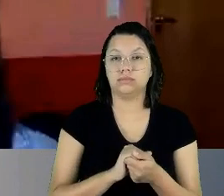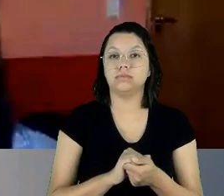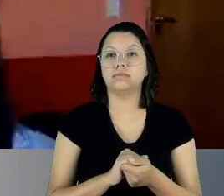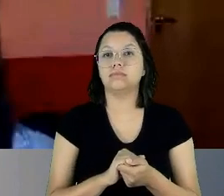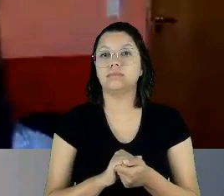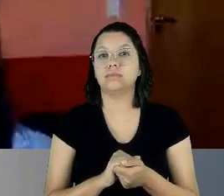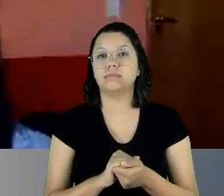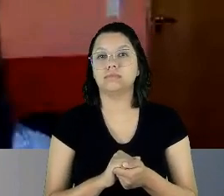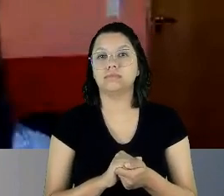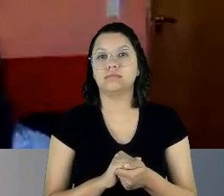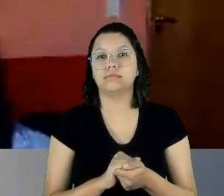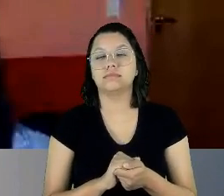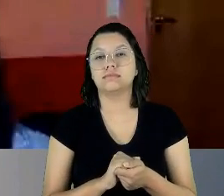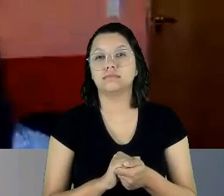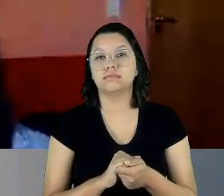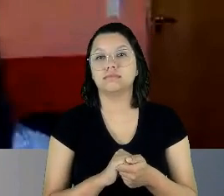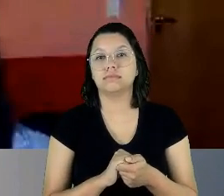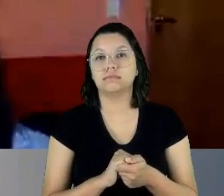possíveis.